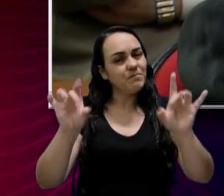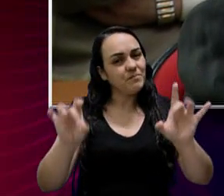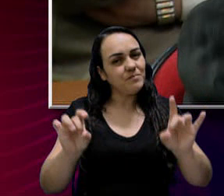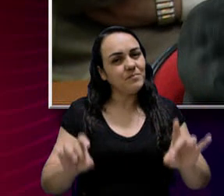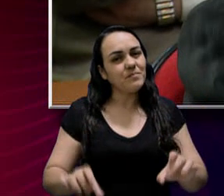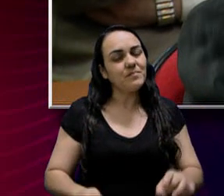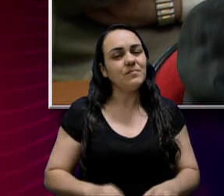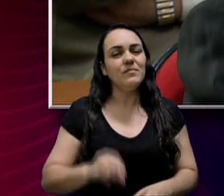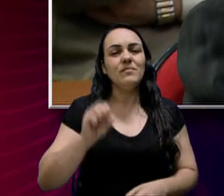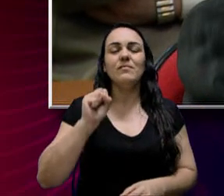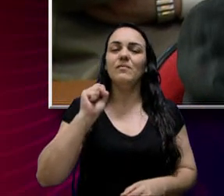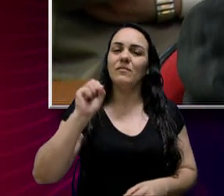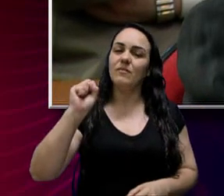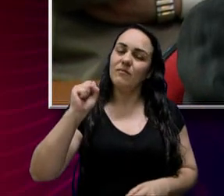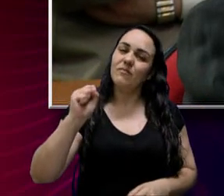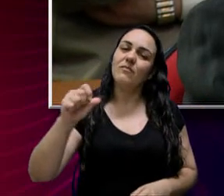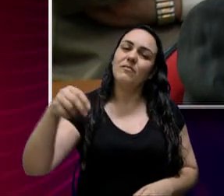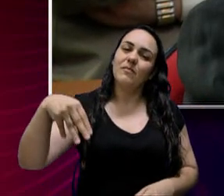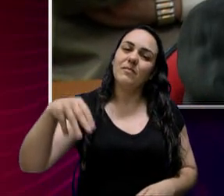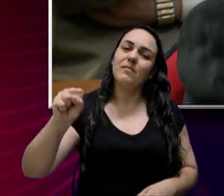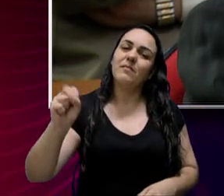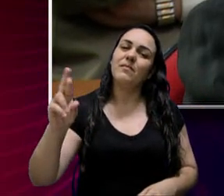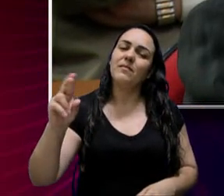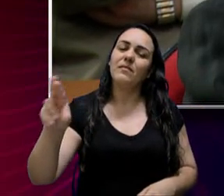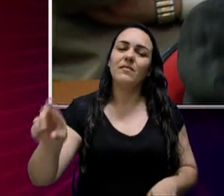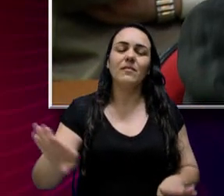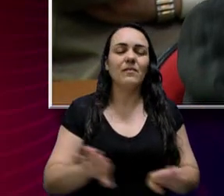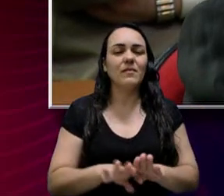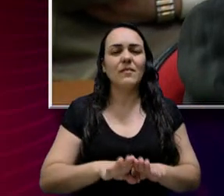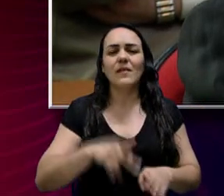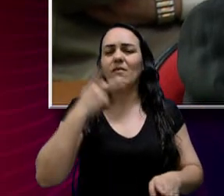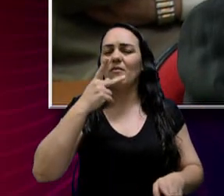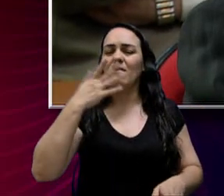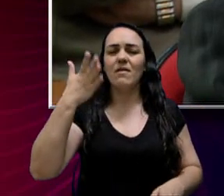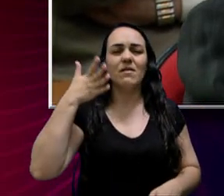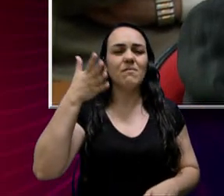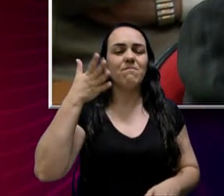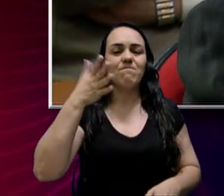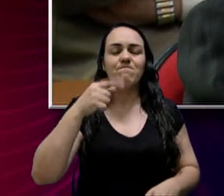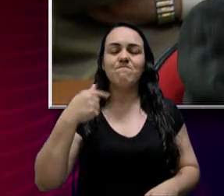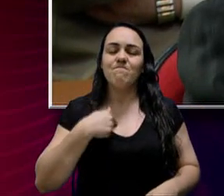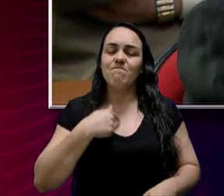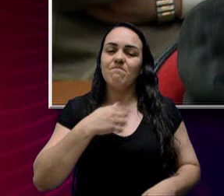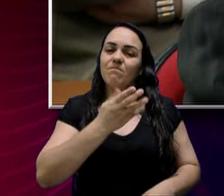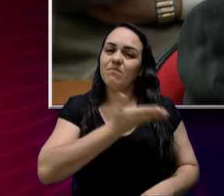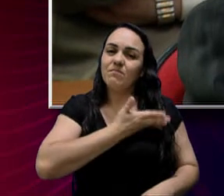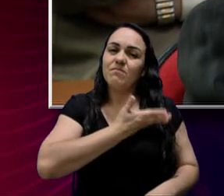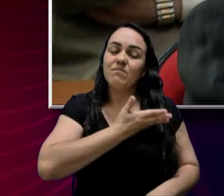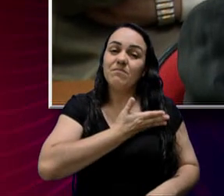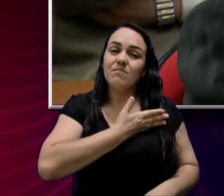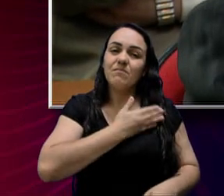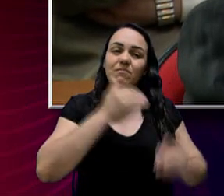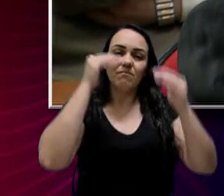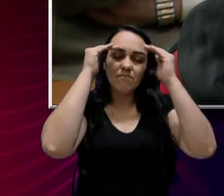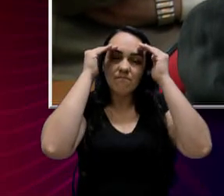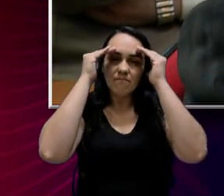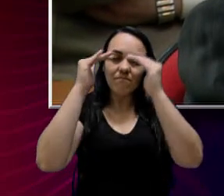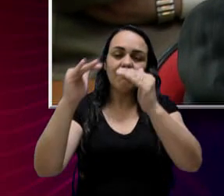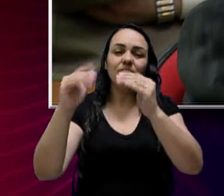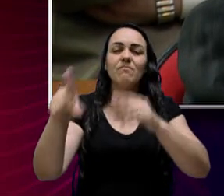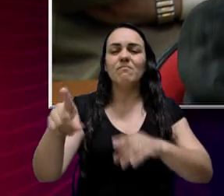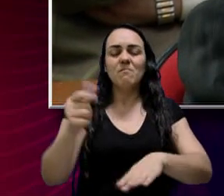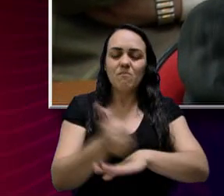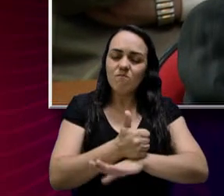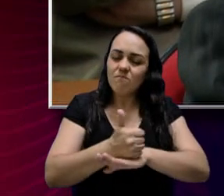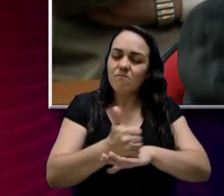Osmar, encerro minha singela fala enaltecendo a amizade, a lealdade e o